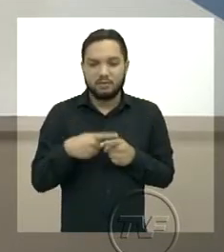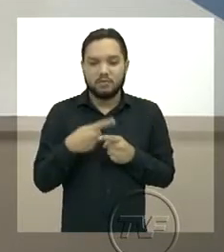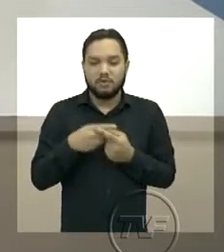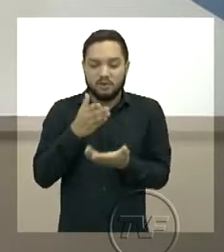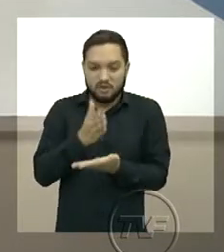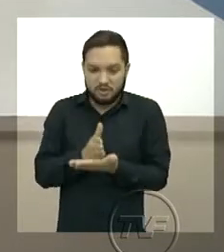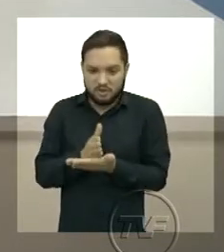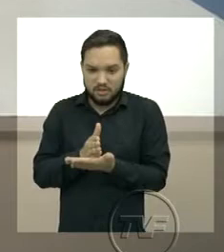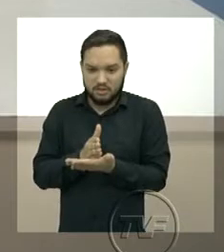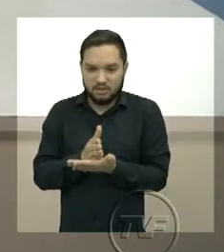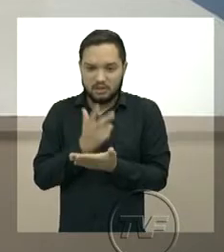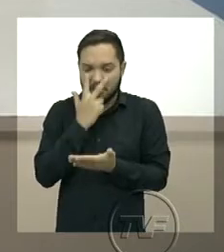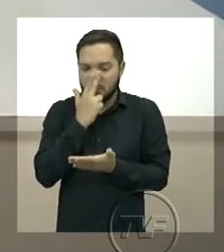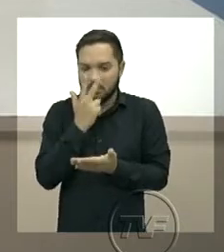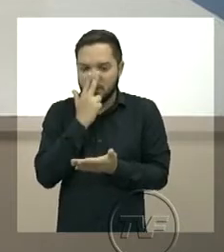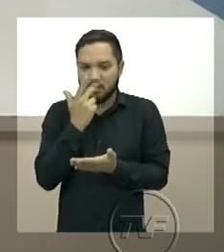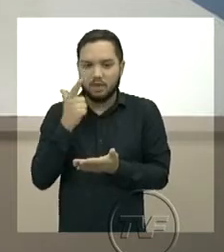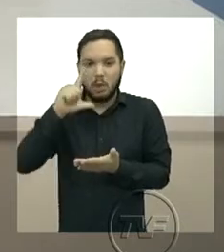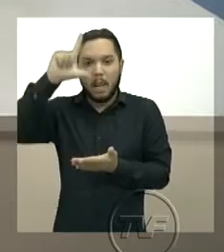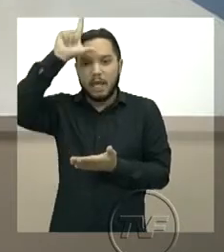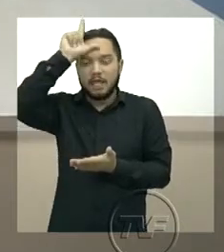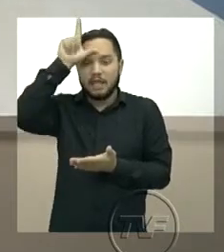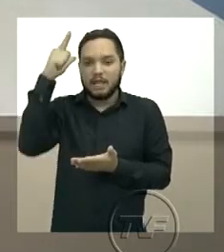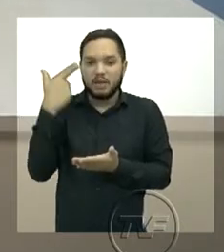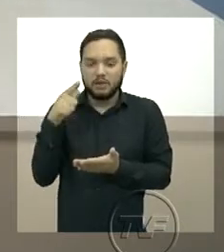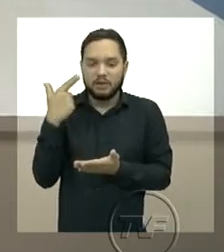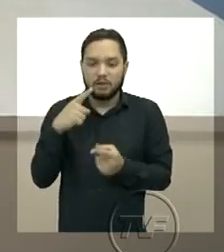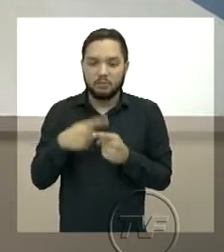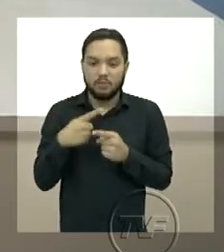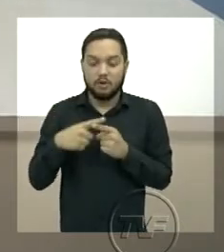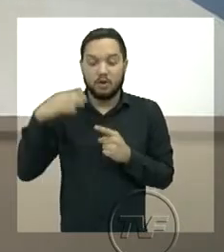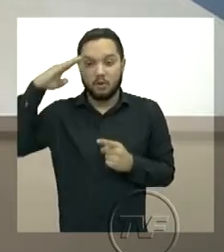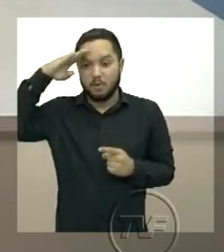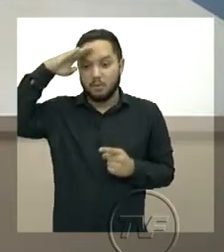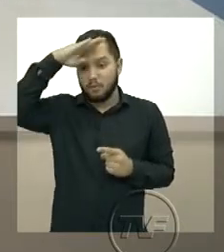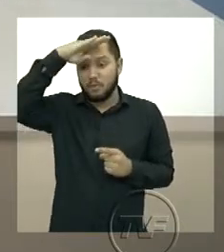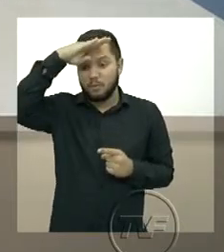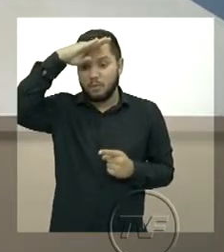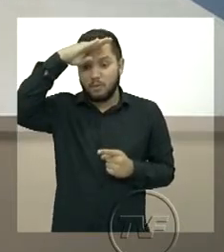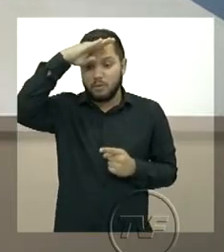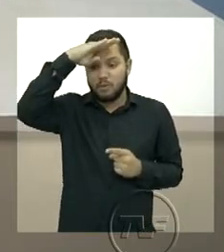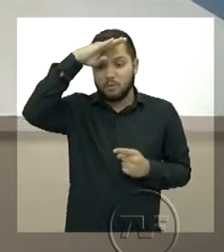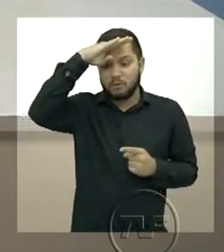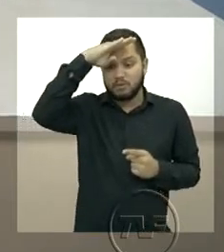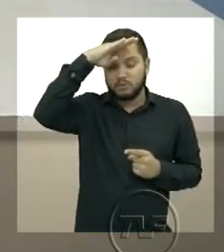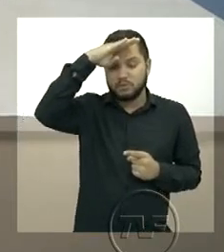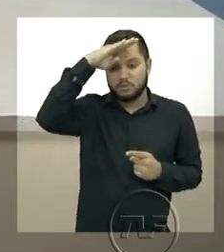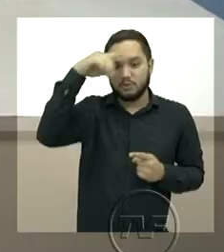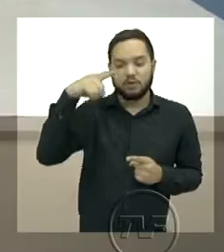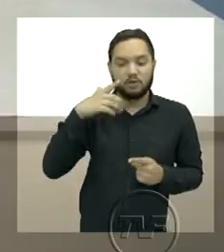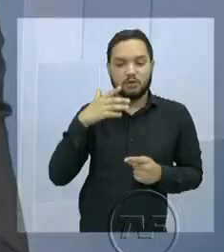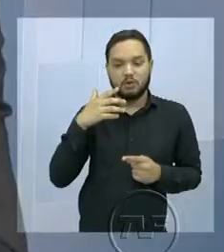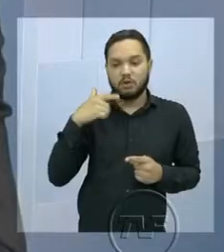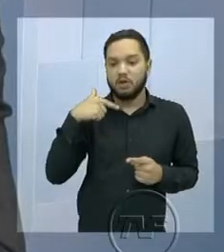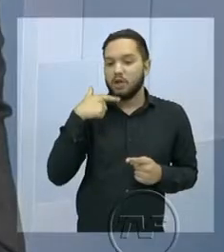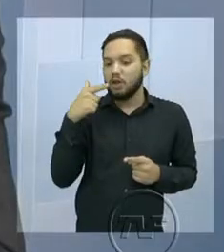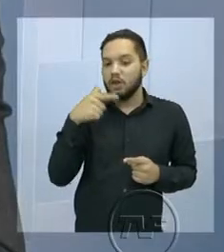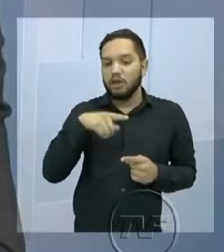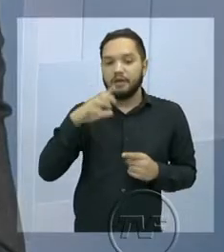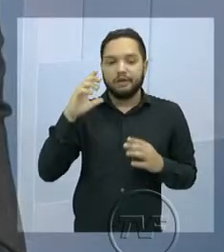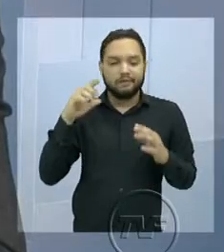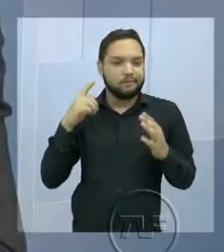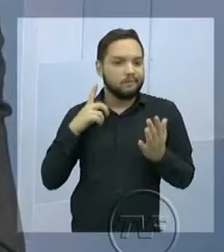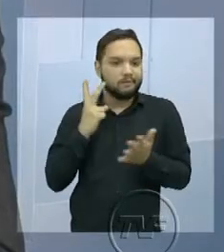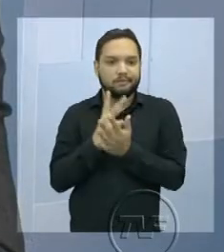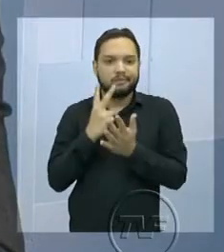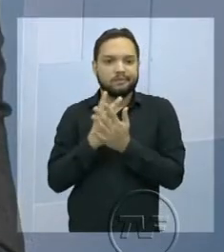centro desocupado, porque o Bolsonaro não consegue se tornar uma liderança de centro, ele sempre vai estar